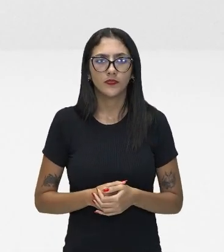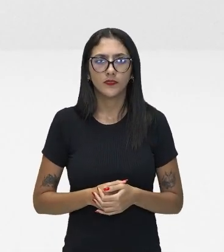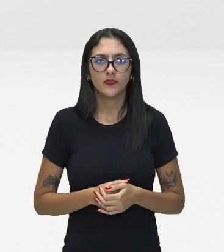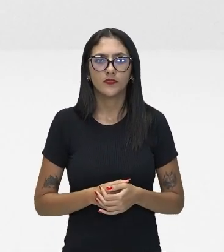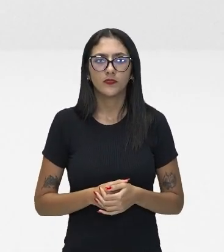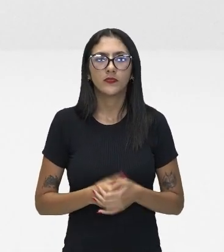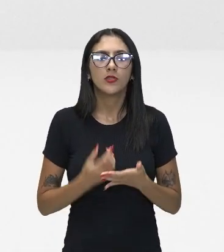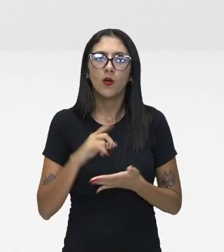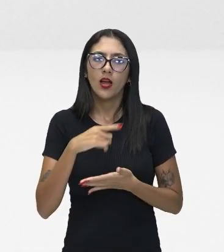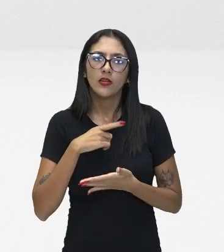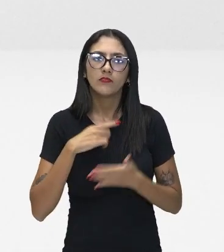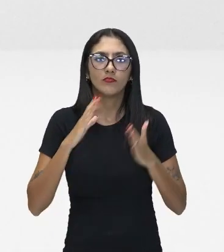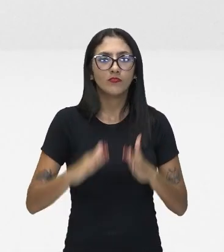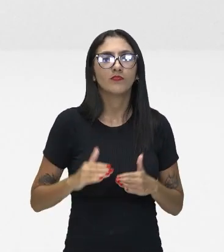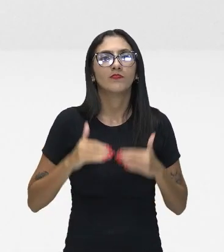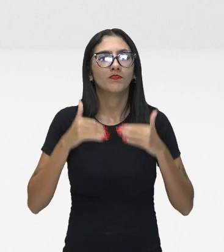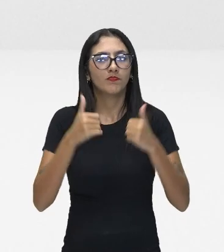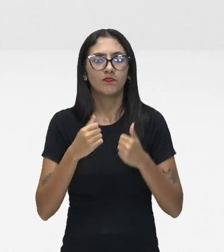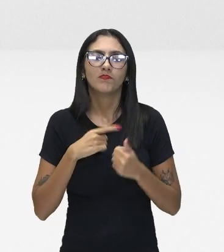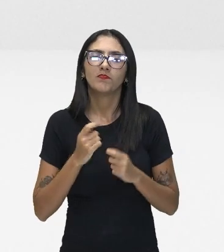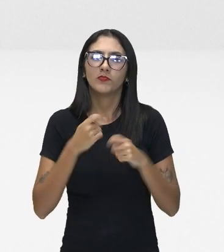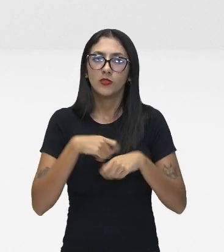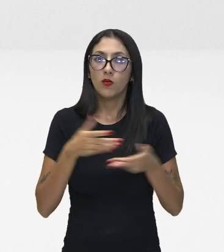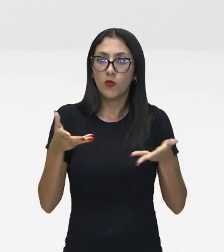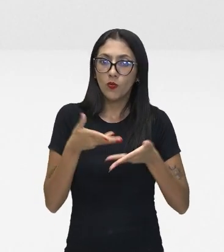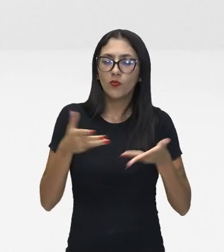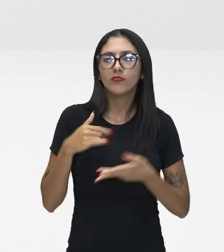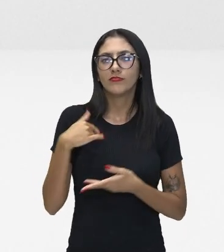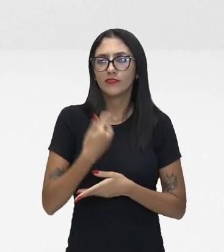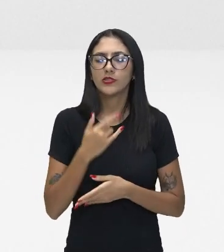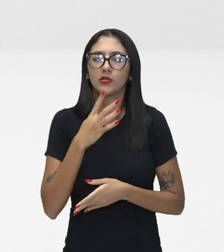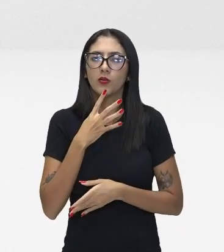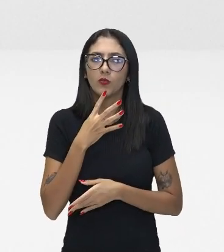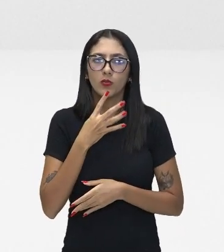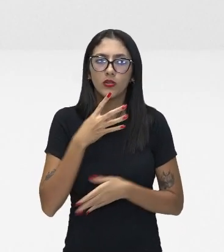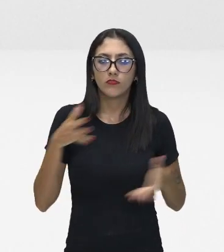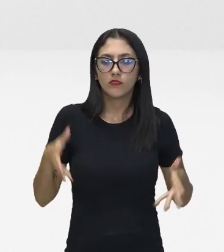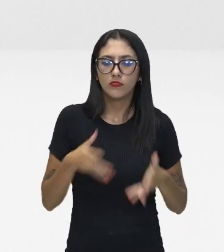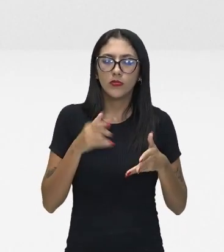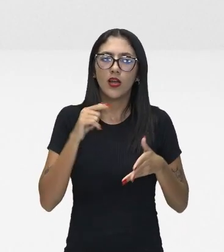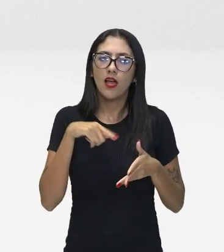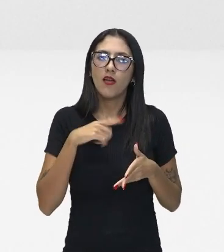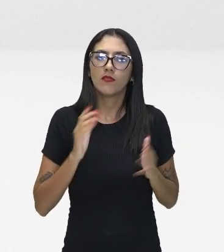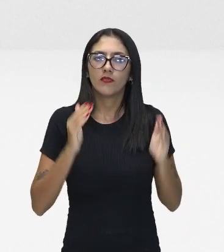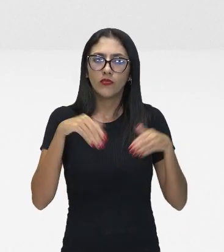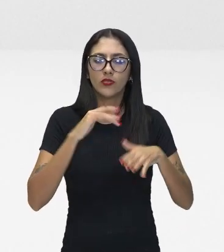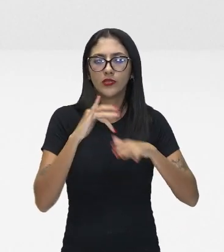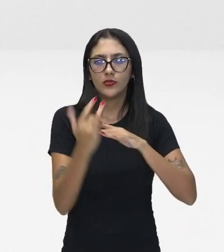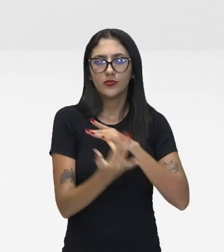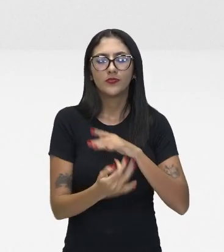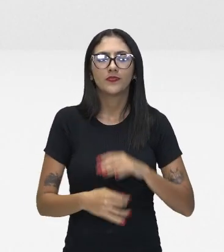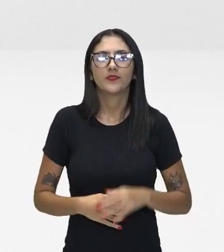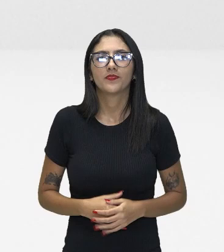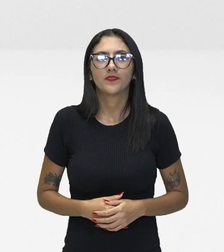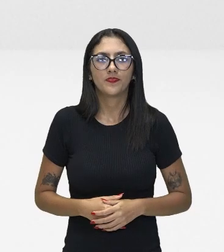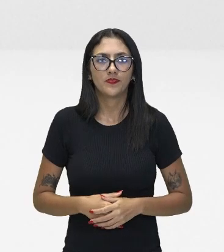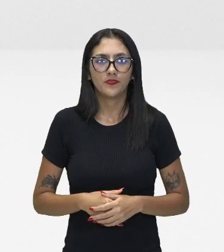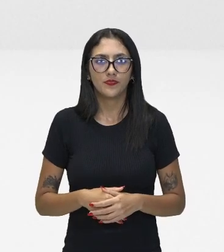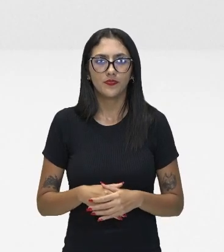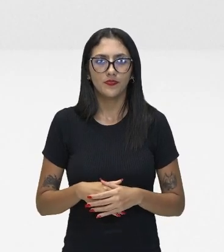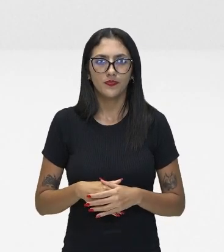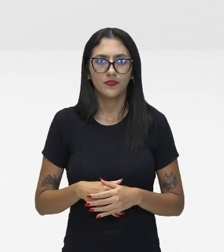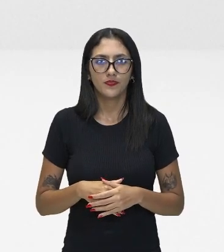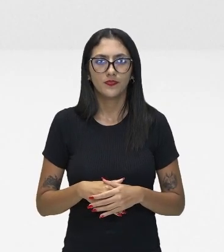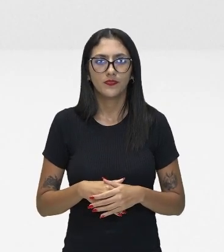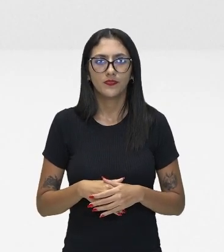uma das melhores formas hoje em dia de se engajar são as redes sociais. E